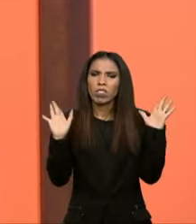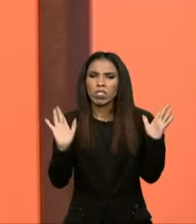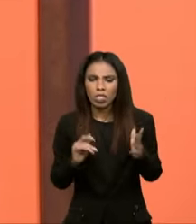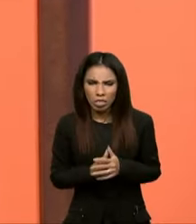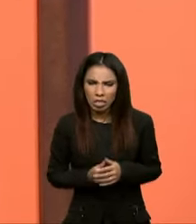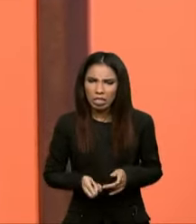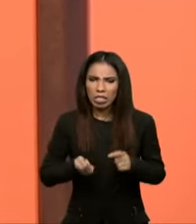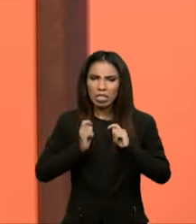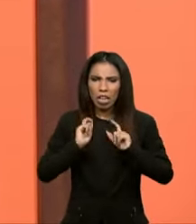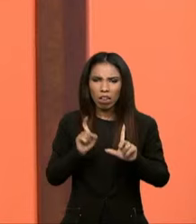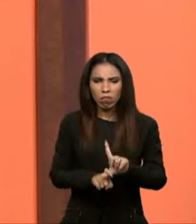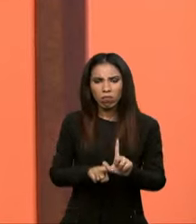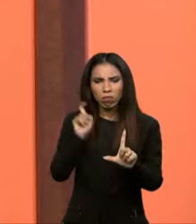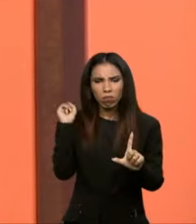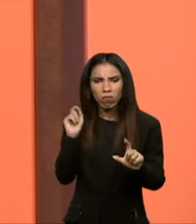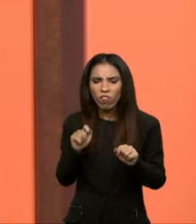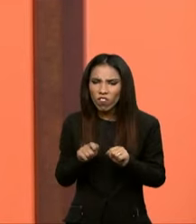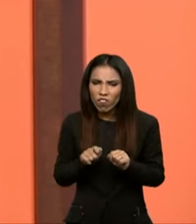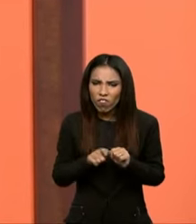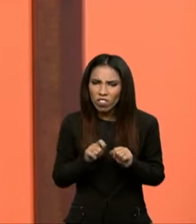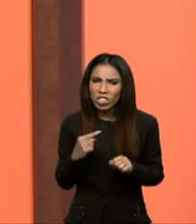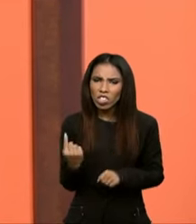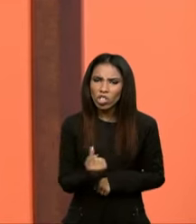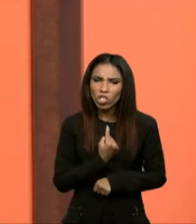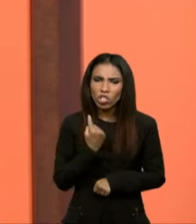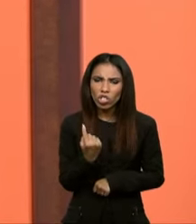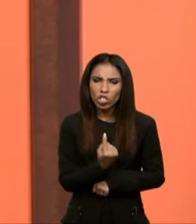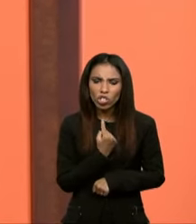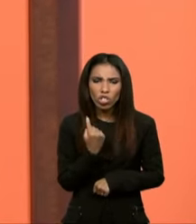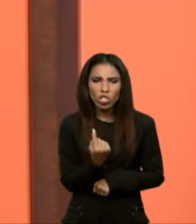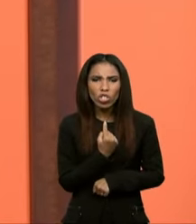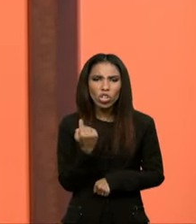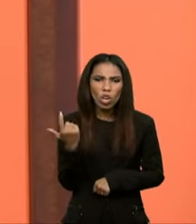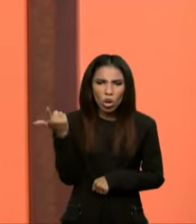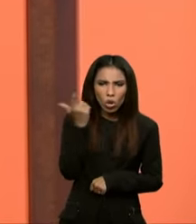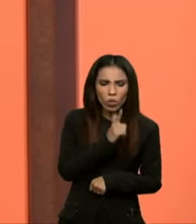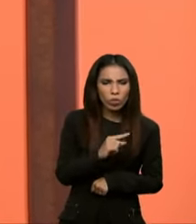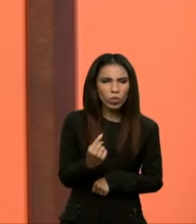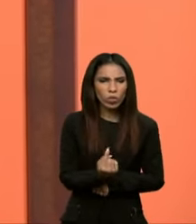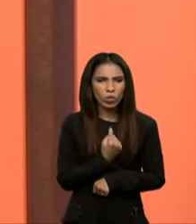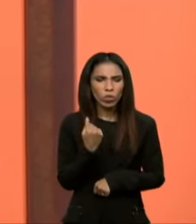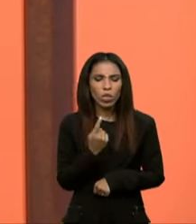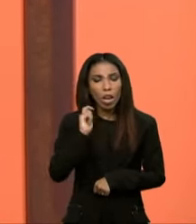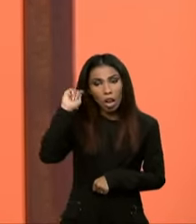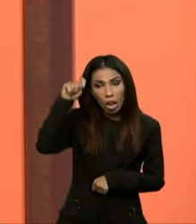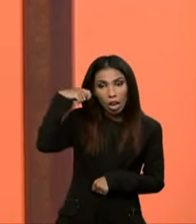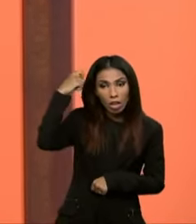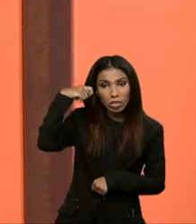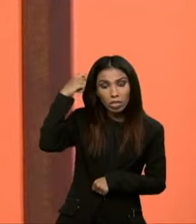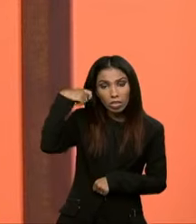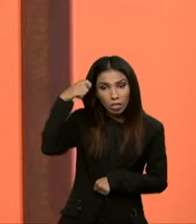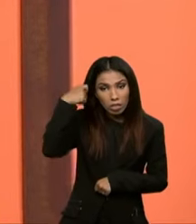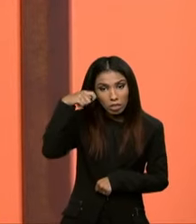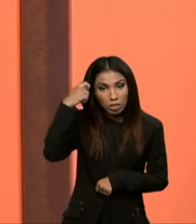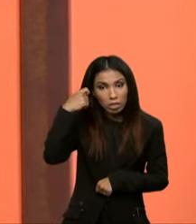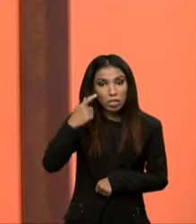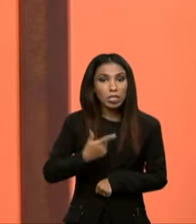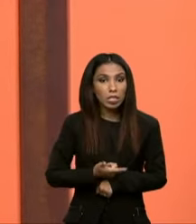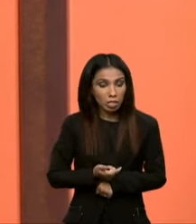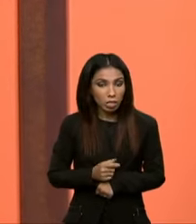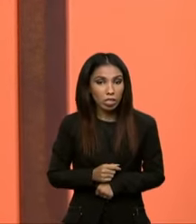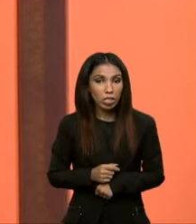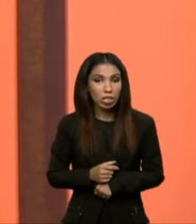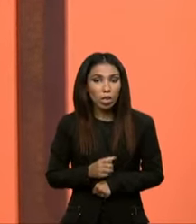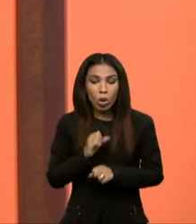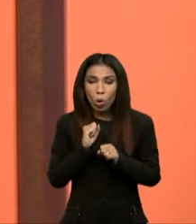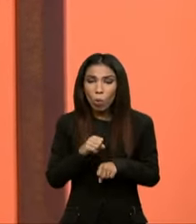uma autonomia você fazer um negócio sozinha, você chegar lá sozinha, sei lá, eu acho que para uma atriz deve ser fazer um monólogo. Sim. Sabe? Eu posso